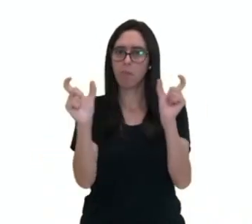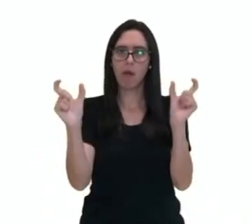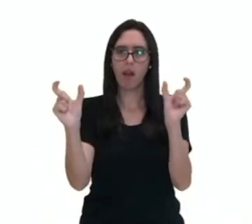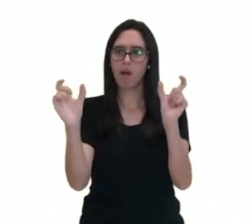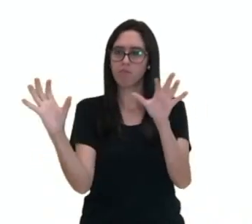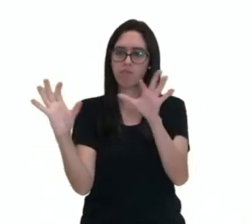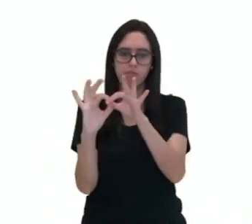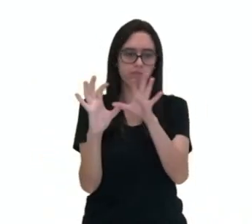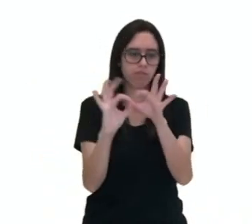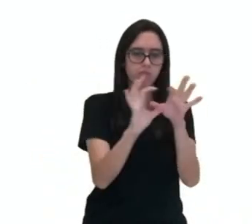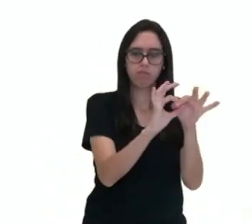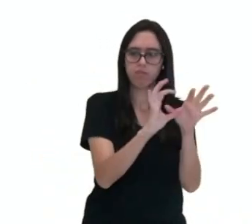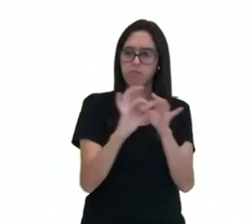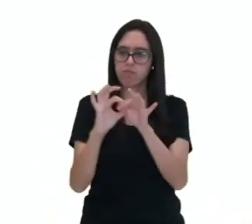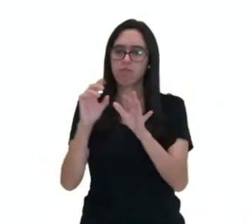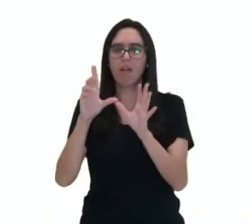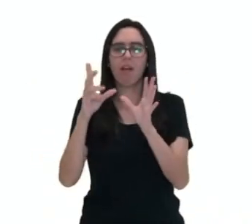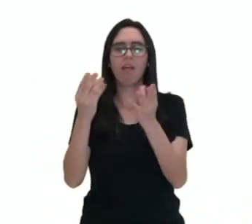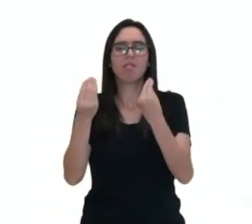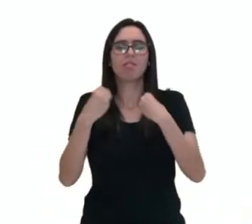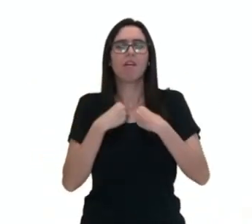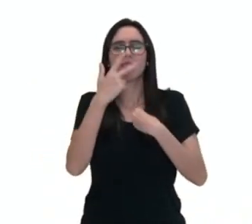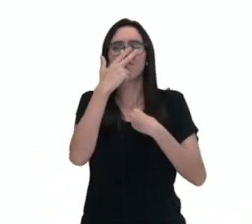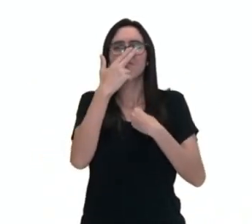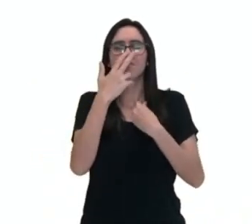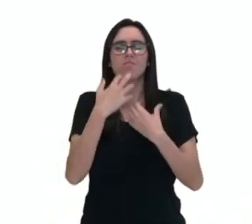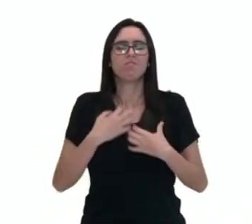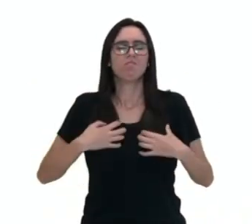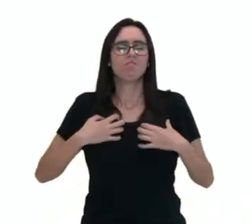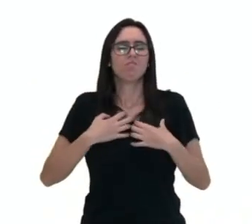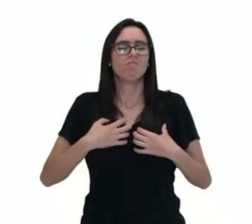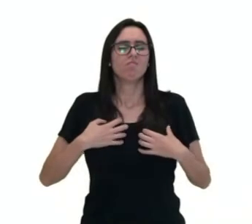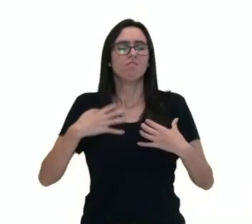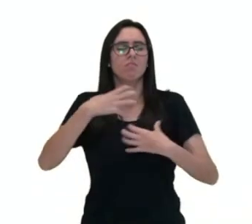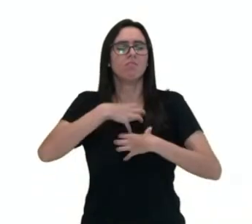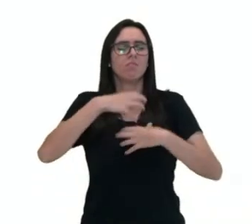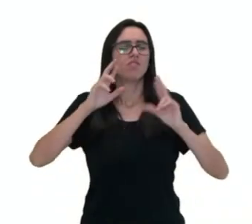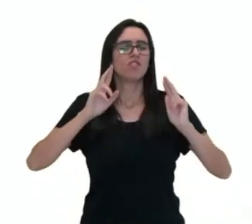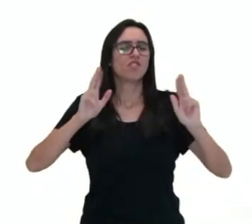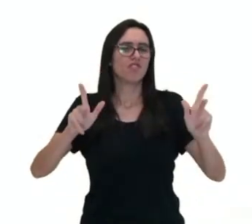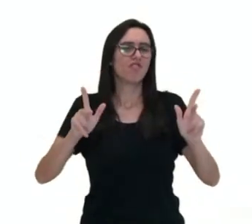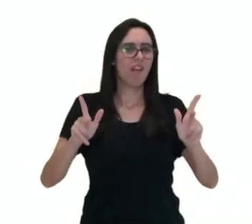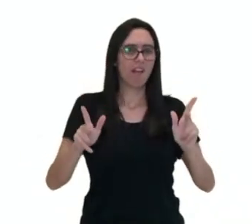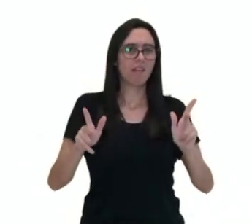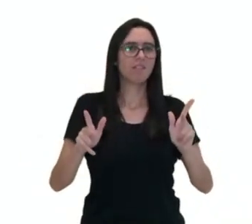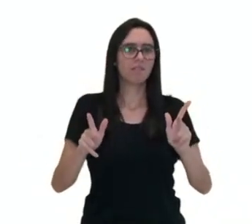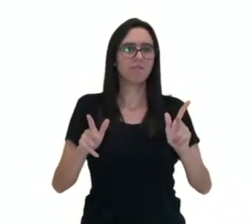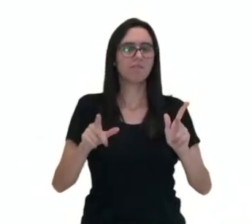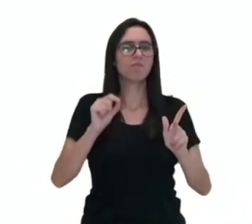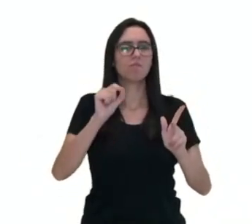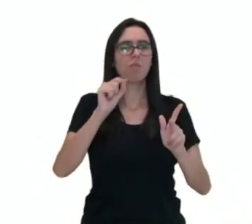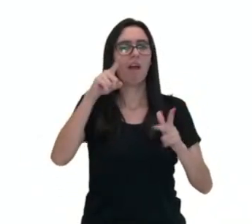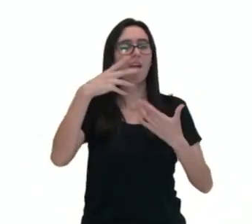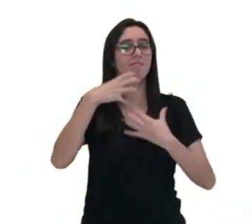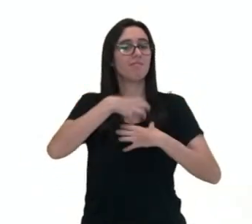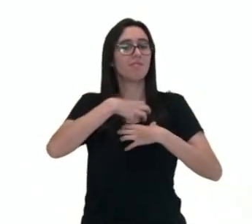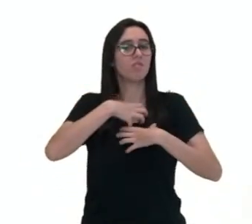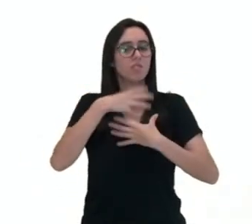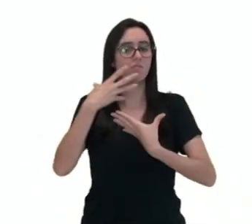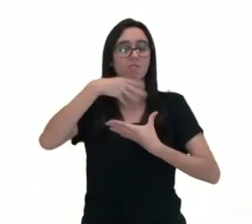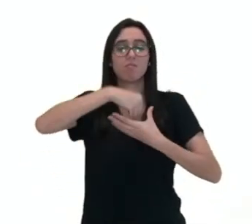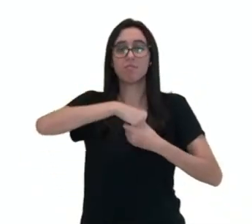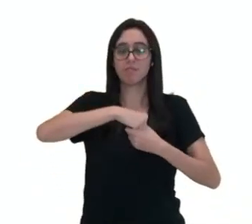a combinação de sensações diferentes numa só impressão. Está ligada aos sentidos, né? E